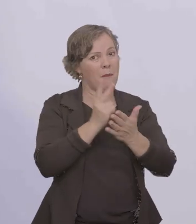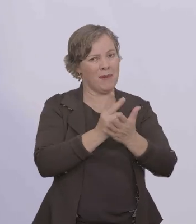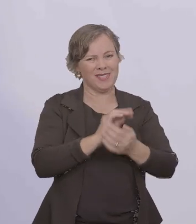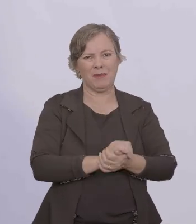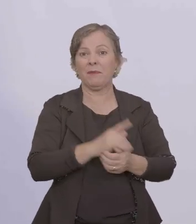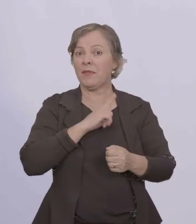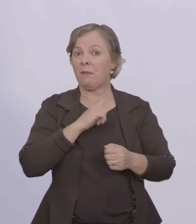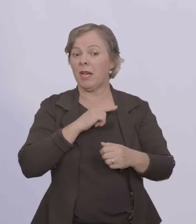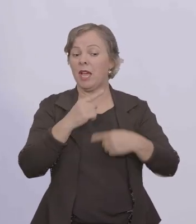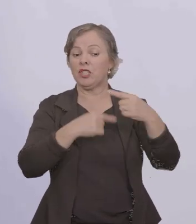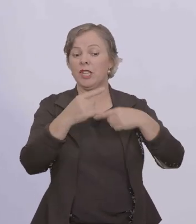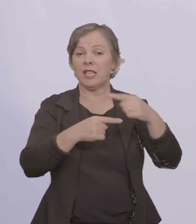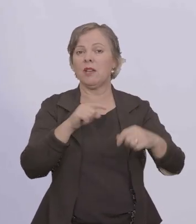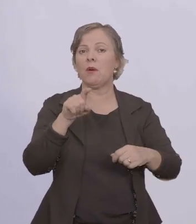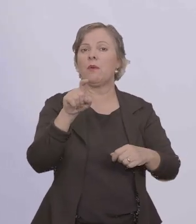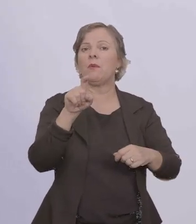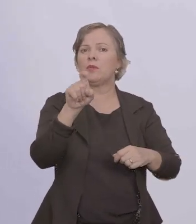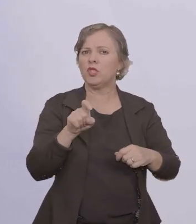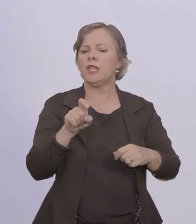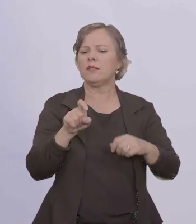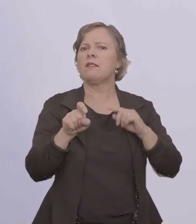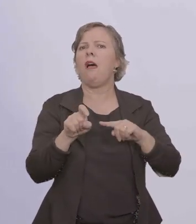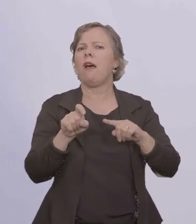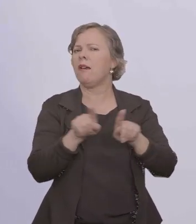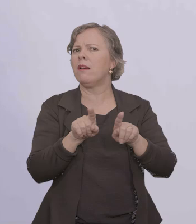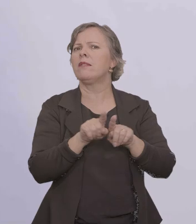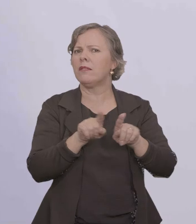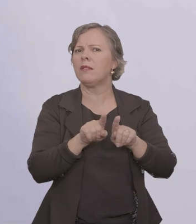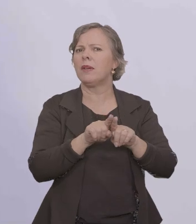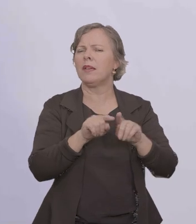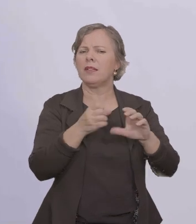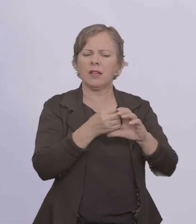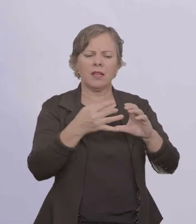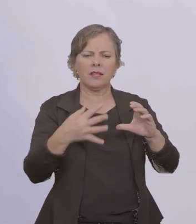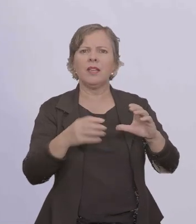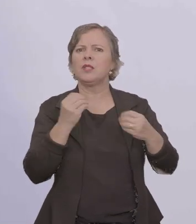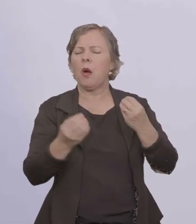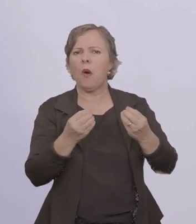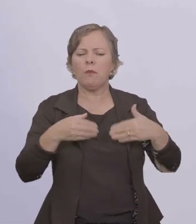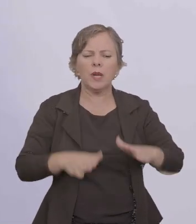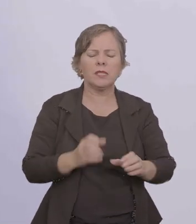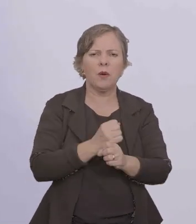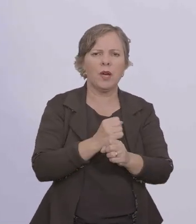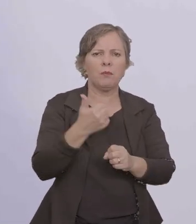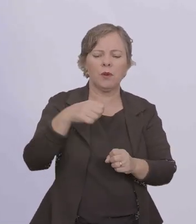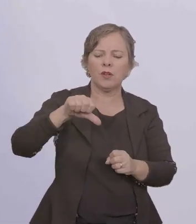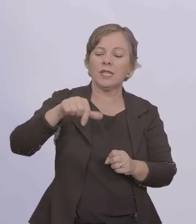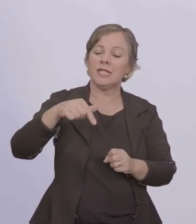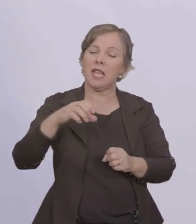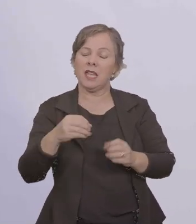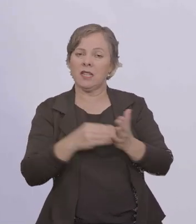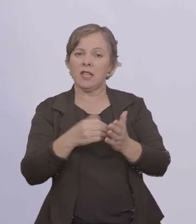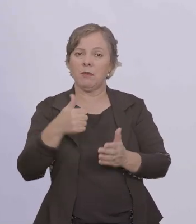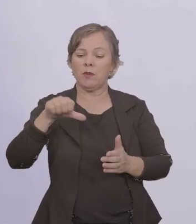Nós temos também a geração X, que é uma geração dos nascidos ali entre os anos 70